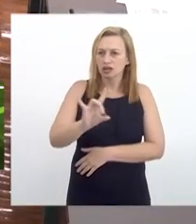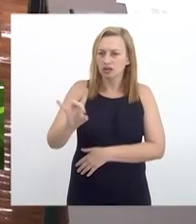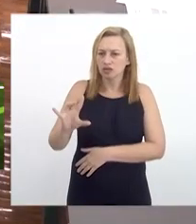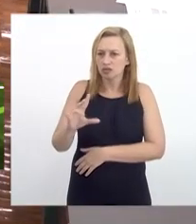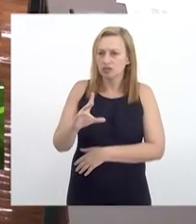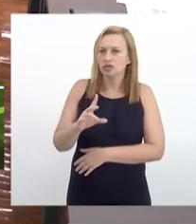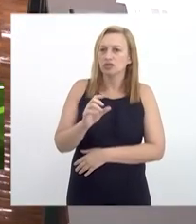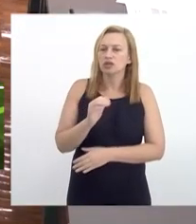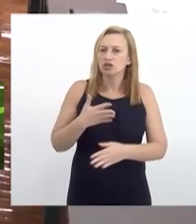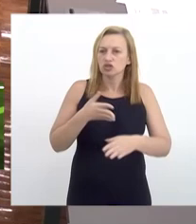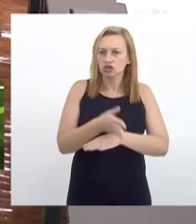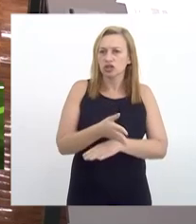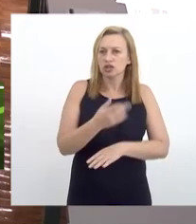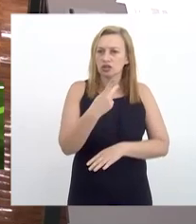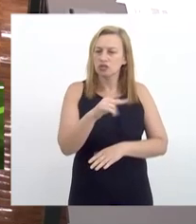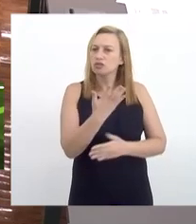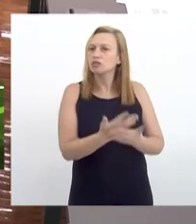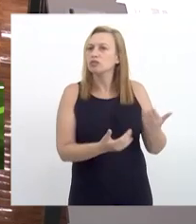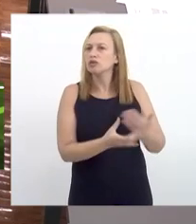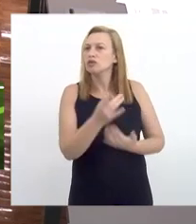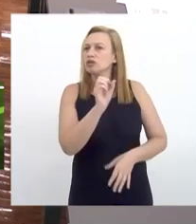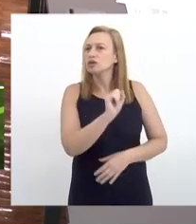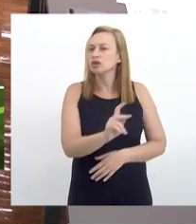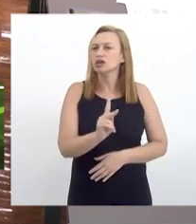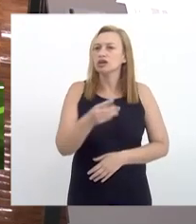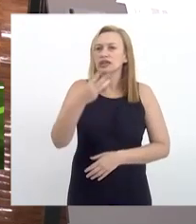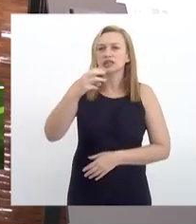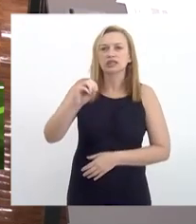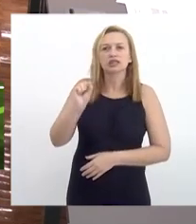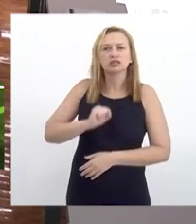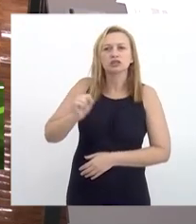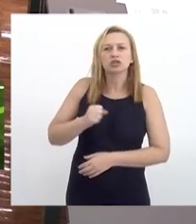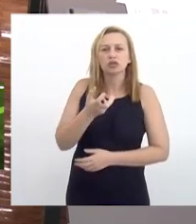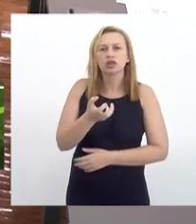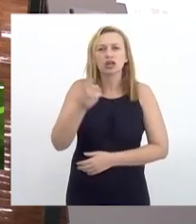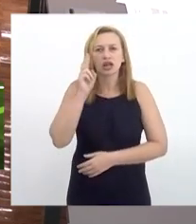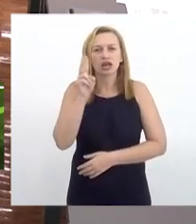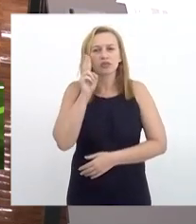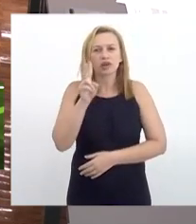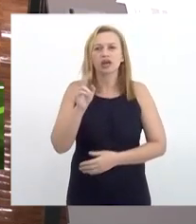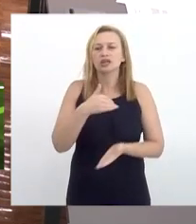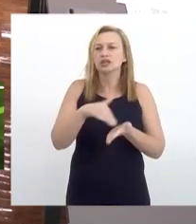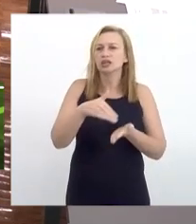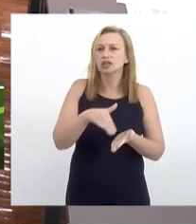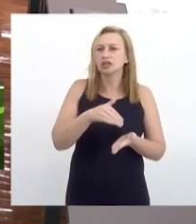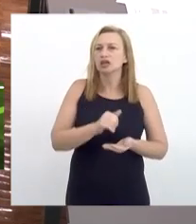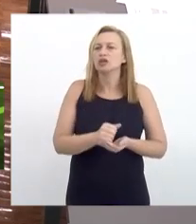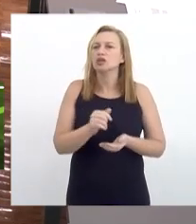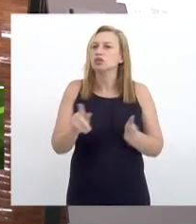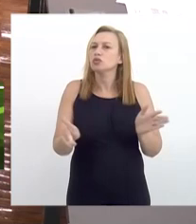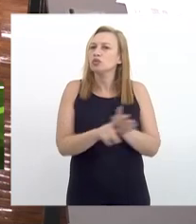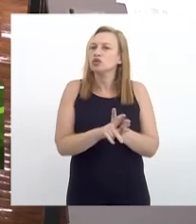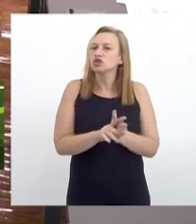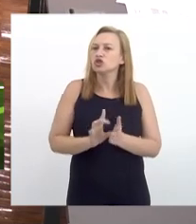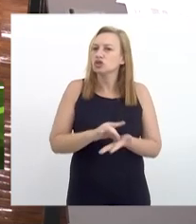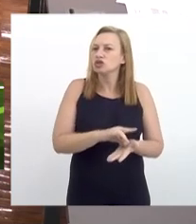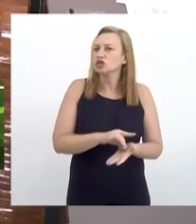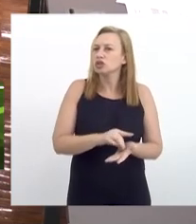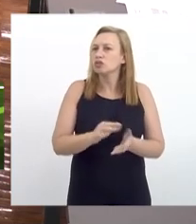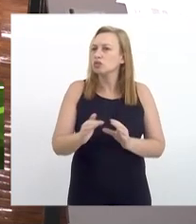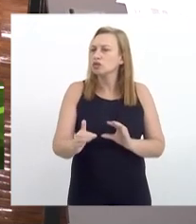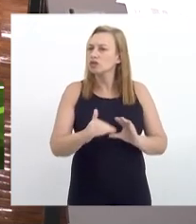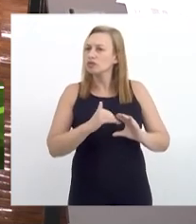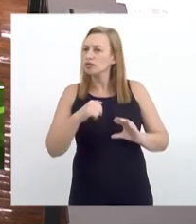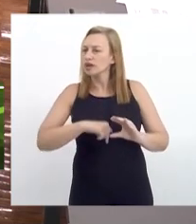Vou fazer chegar a mão de você. André 30 segundos eu só quero lembrar o seguinte André secretários que no projeto original que veio para cá